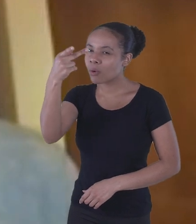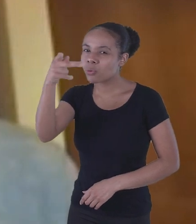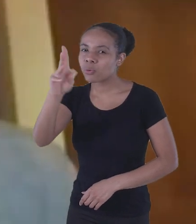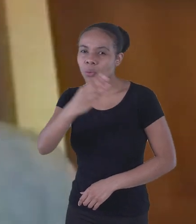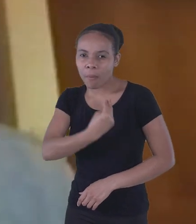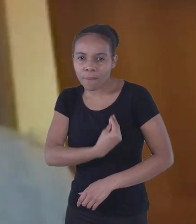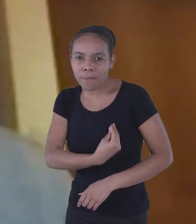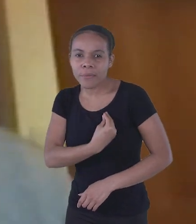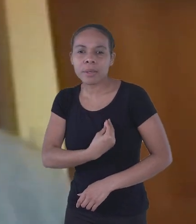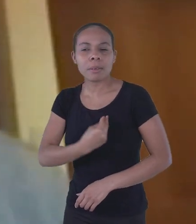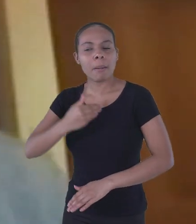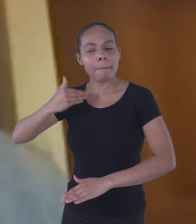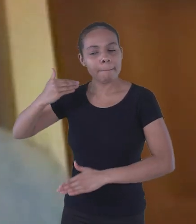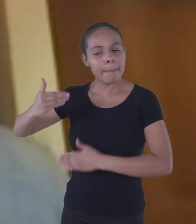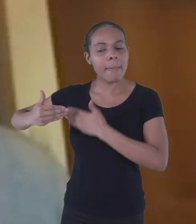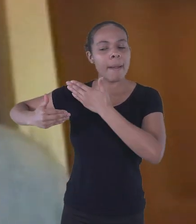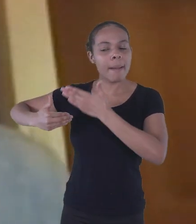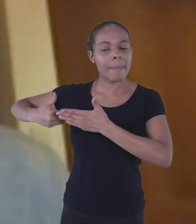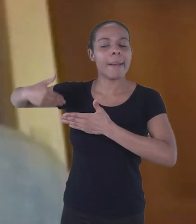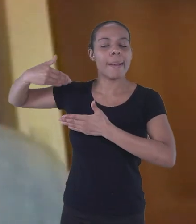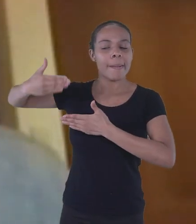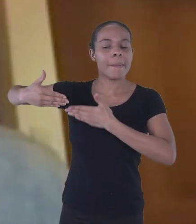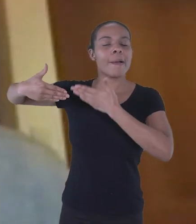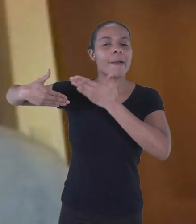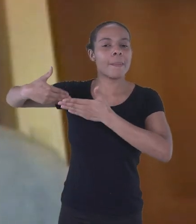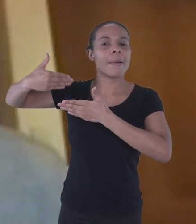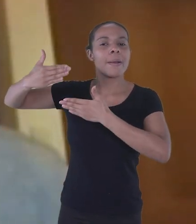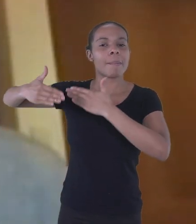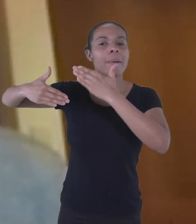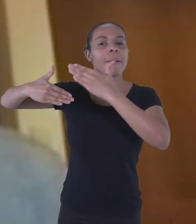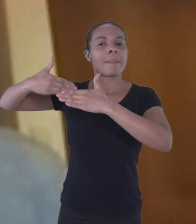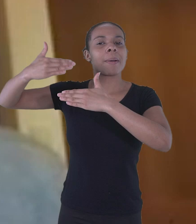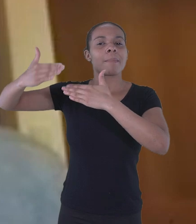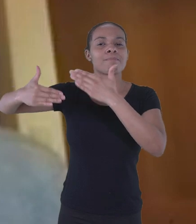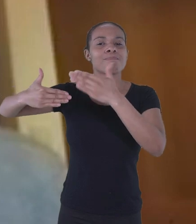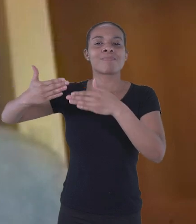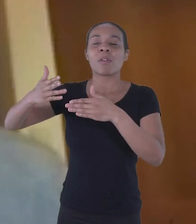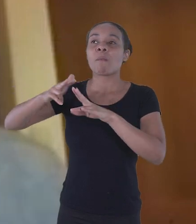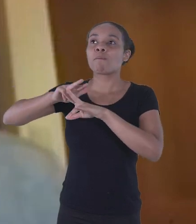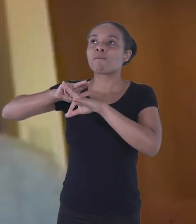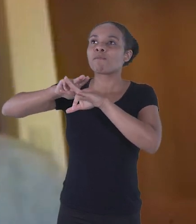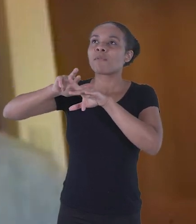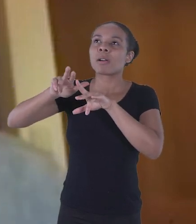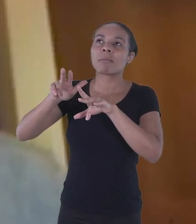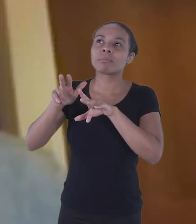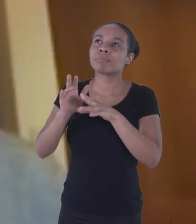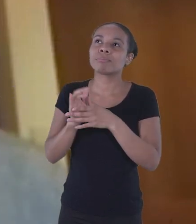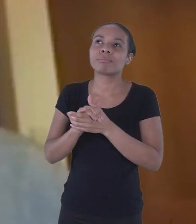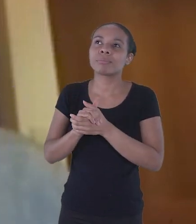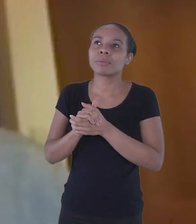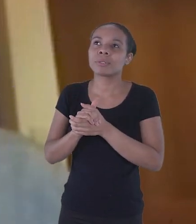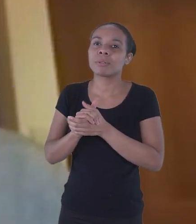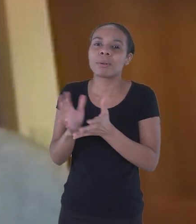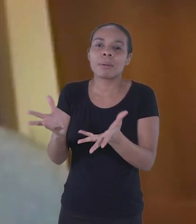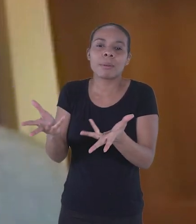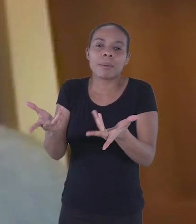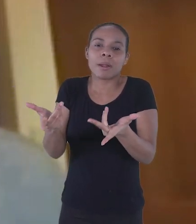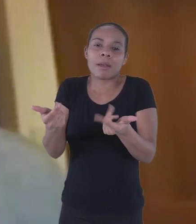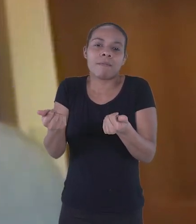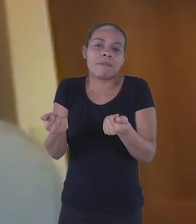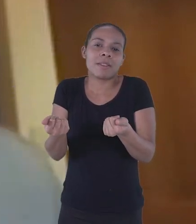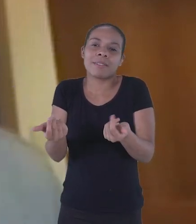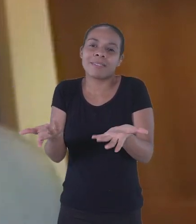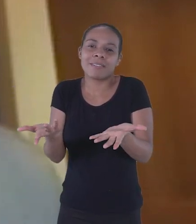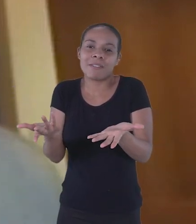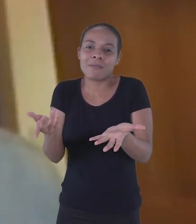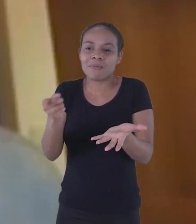tem sido construída através de vários dos adjetivos que vocês tentaram passar para mim, dos quais